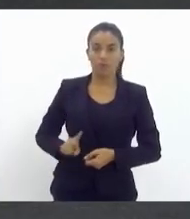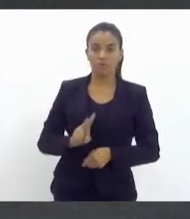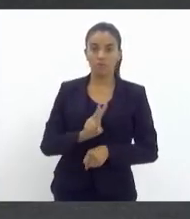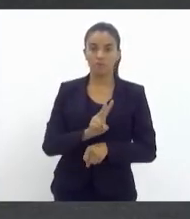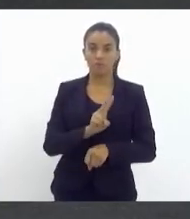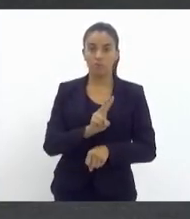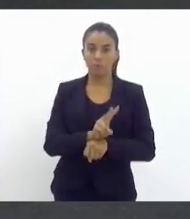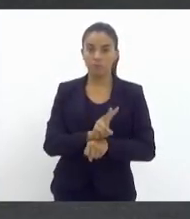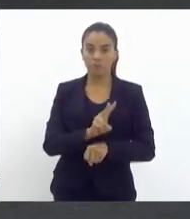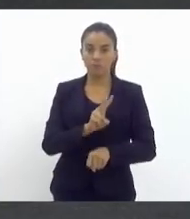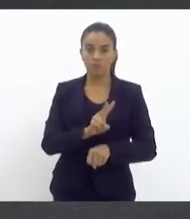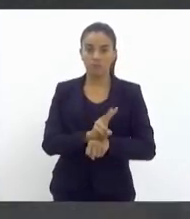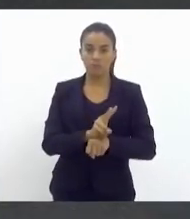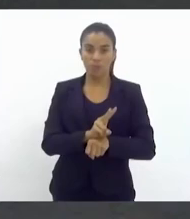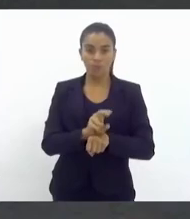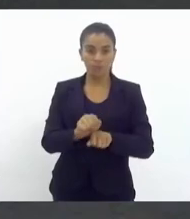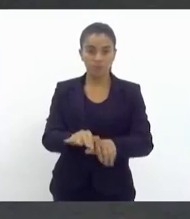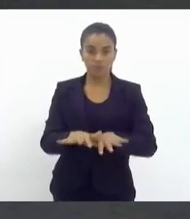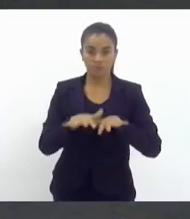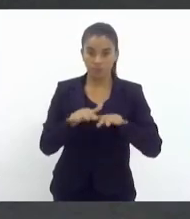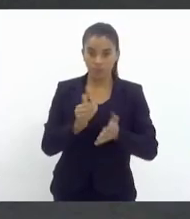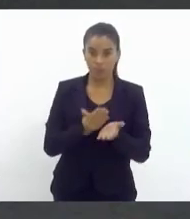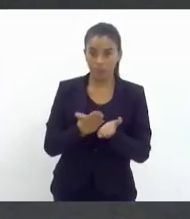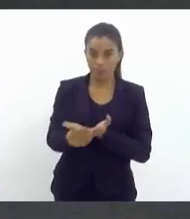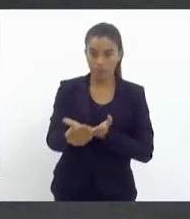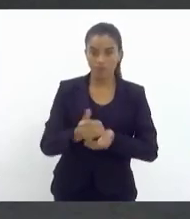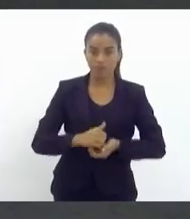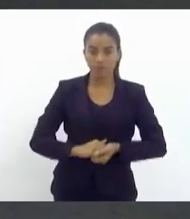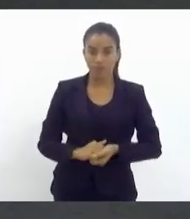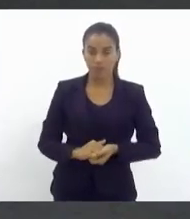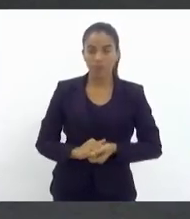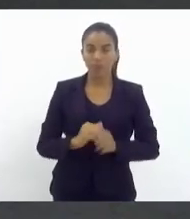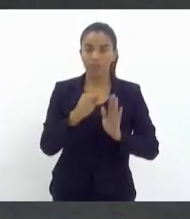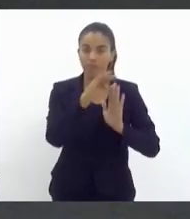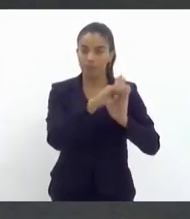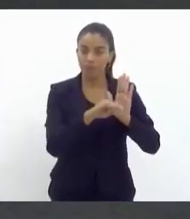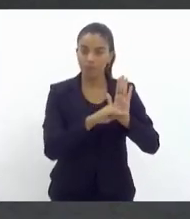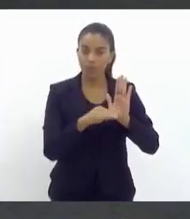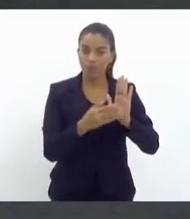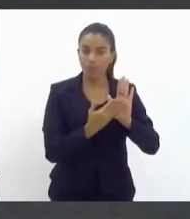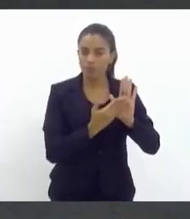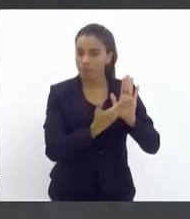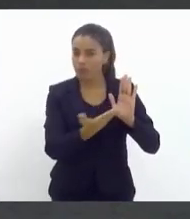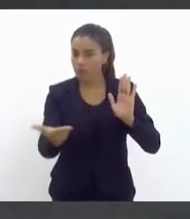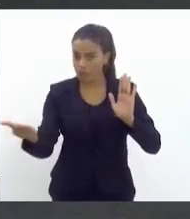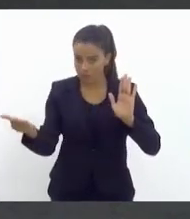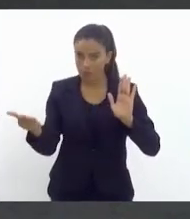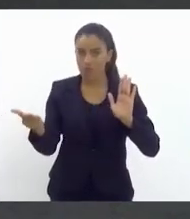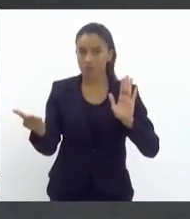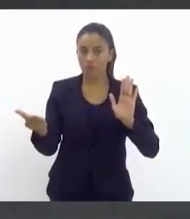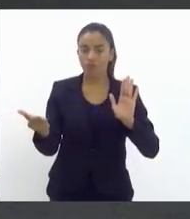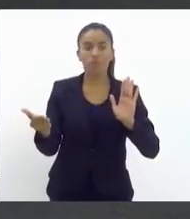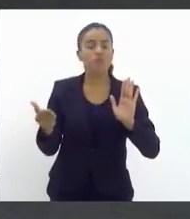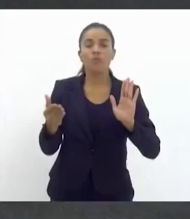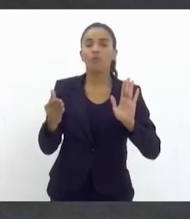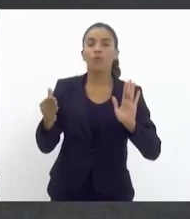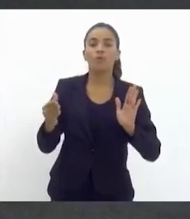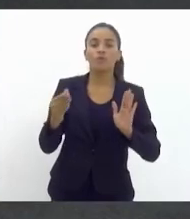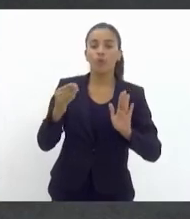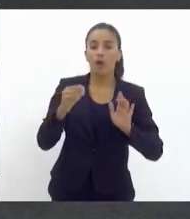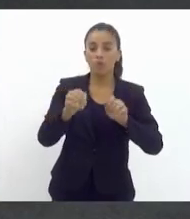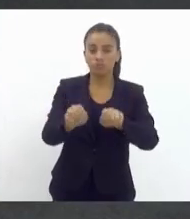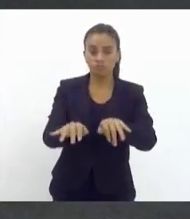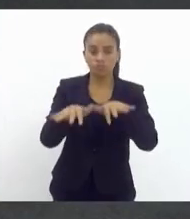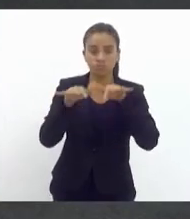do expediente inicial a ata reflete com exatidão o ocorrido